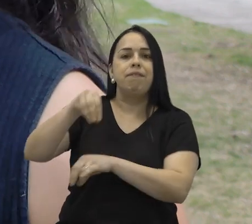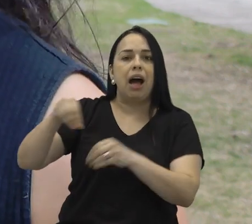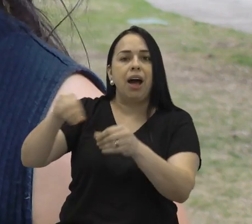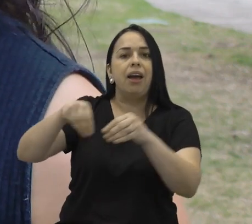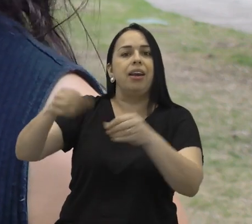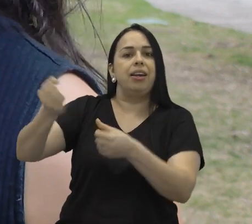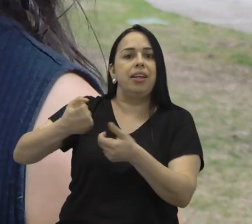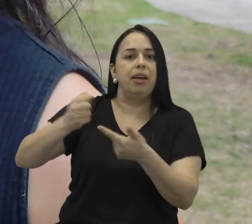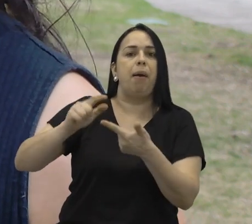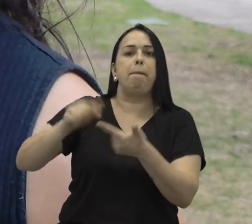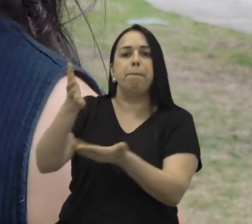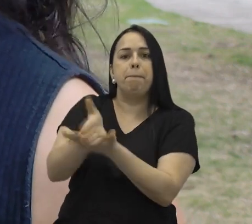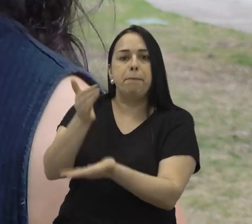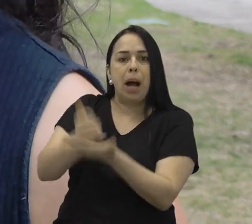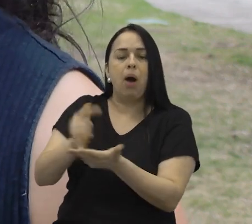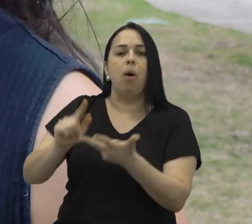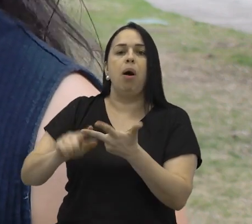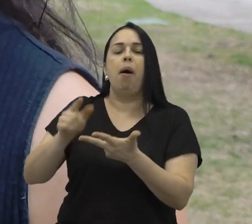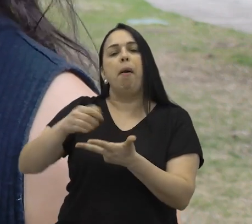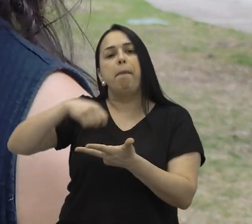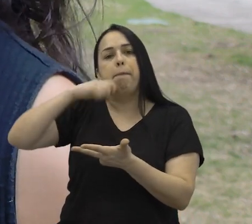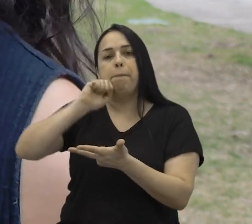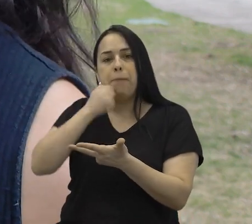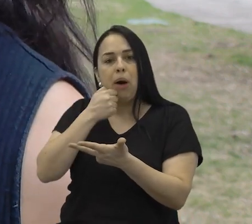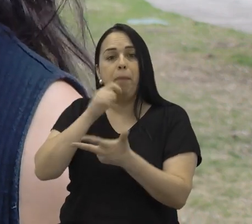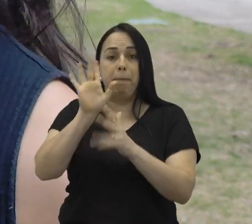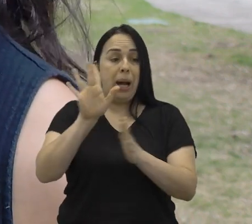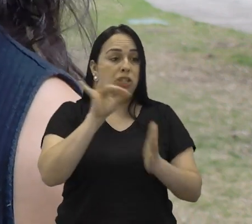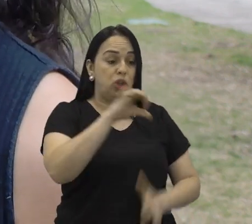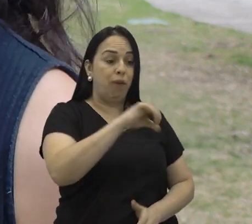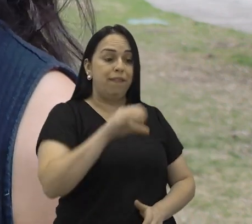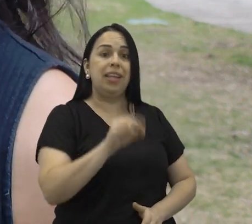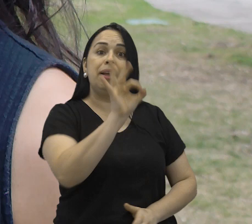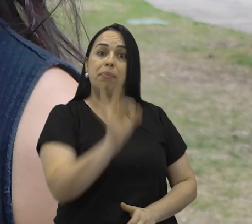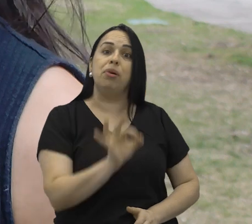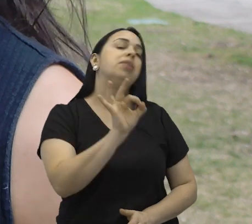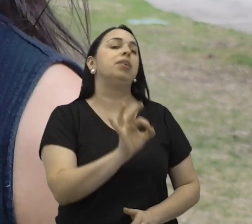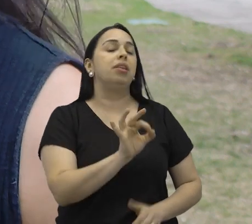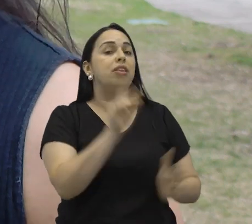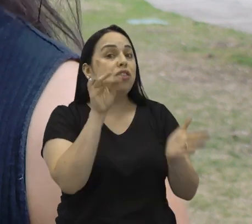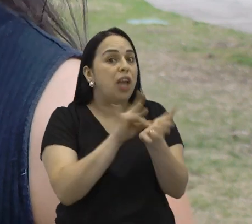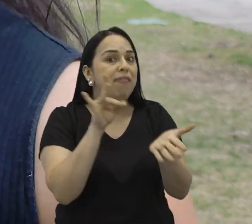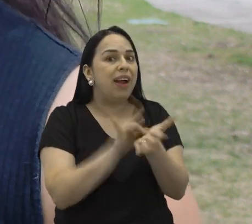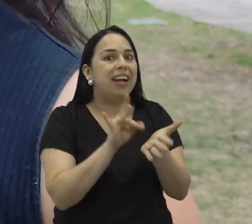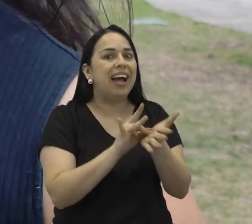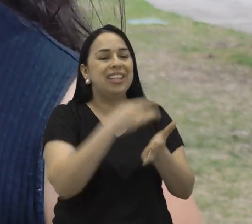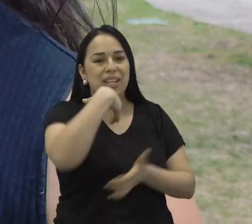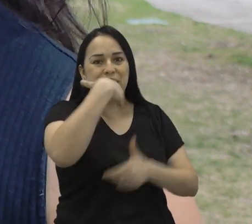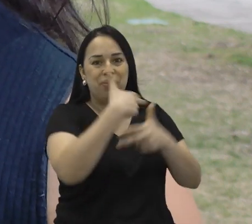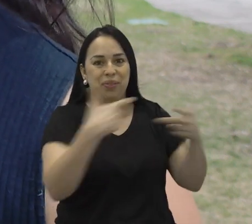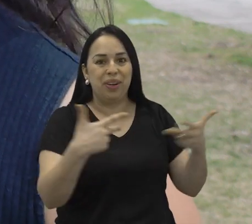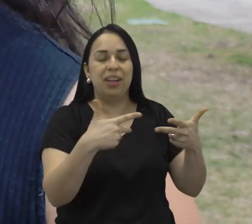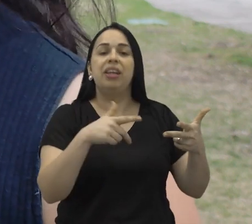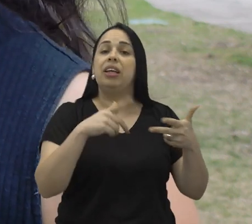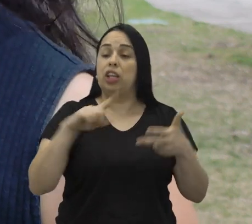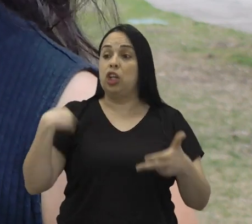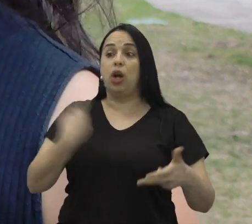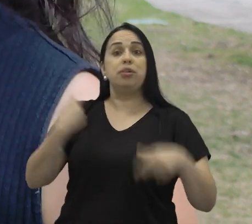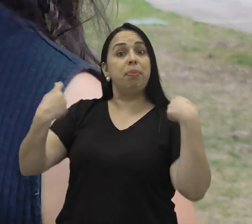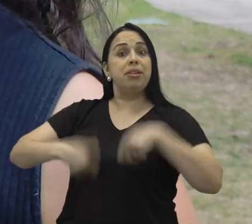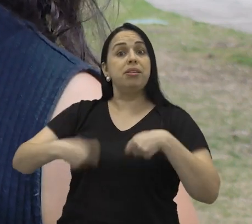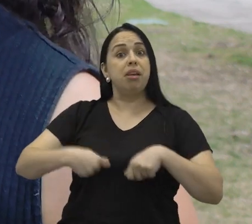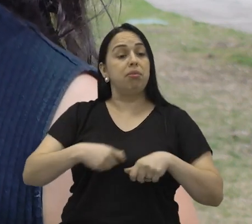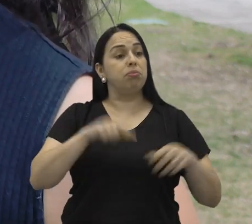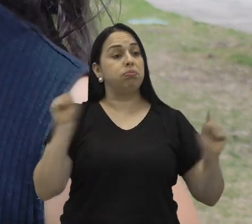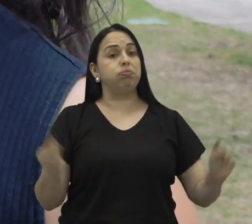farinhas, pães, bolos, né? Mas 90% é de fato frutas, verduras e legumes, que é o que a instituição também precisa,